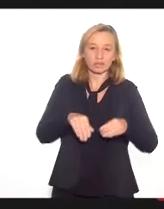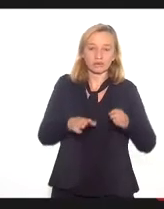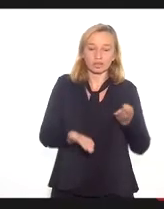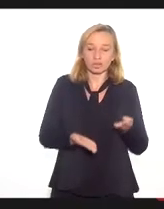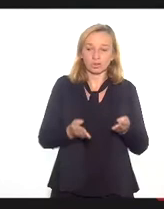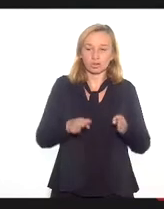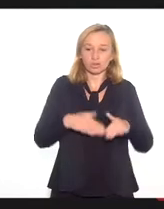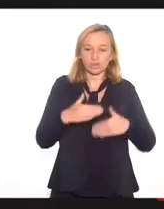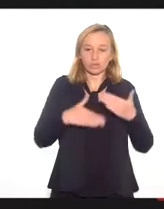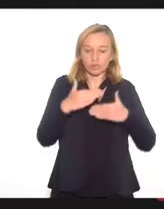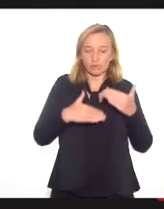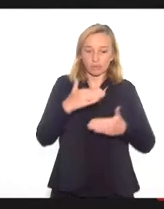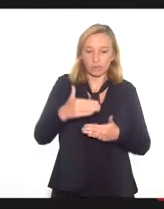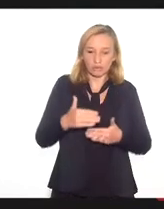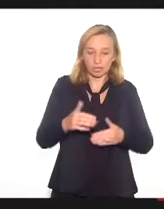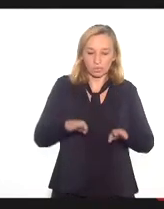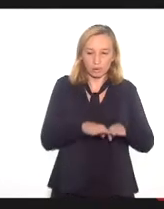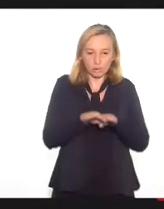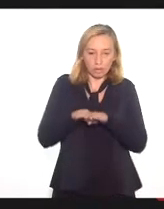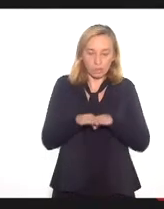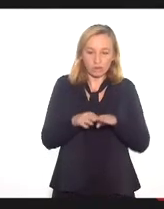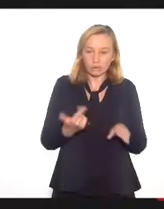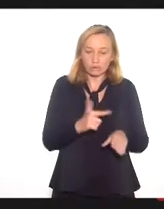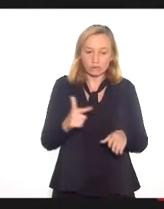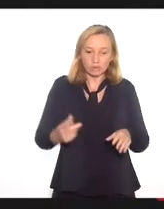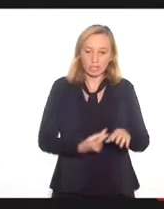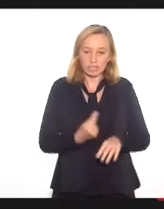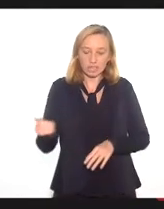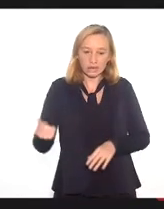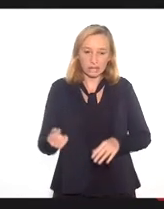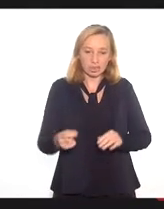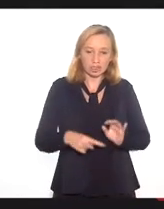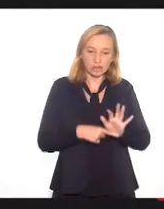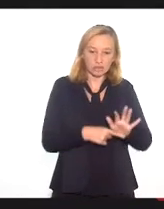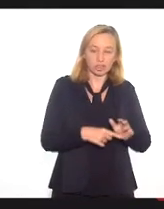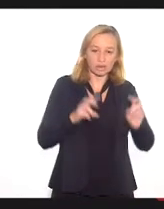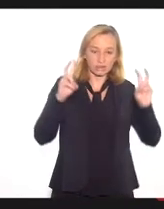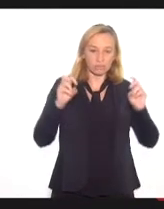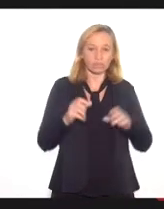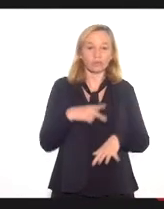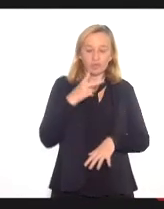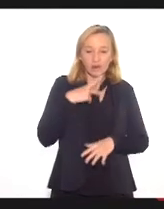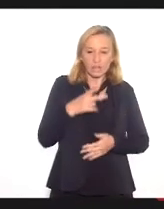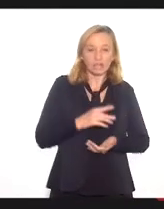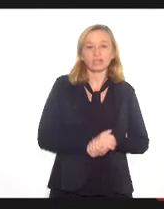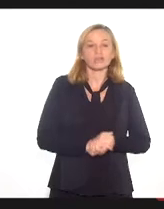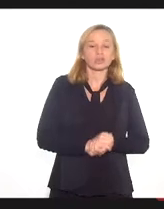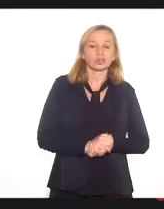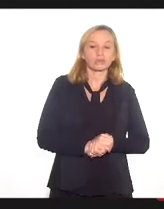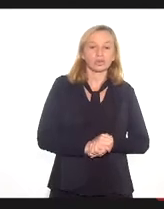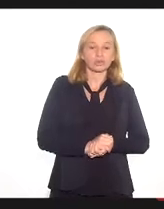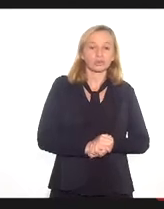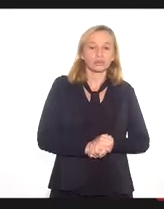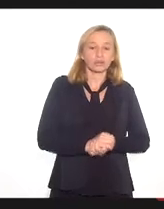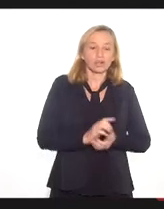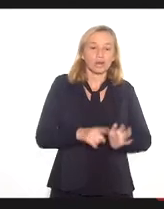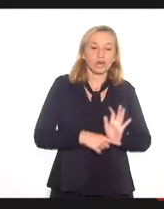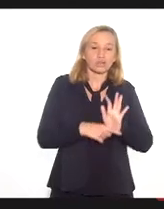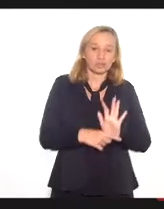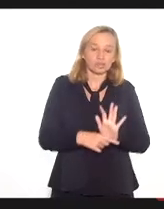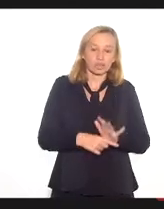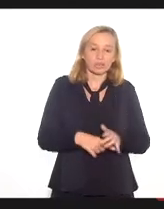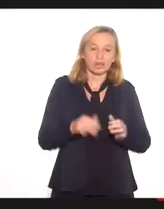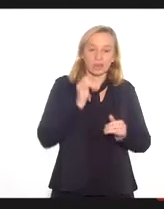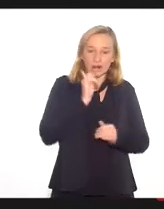E não há saída sem enfrentamento a essas questões. Então, como eu disse, os super-ricos recuperaram, isso é relatório